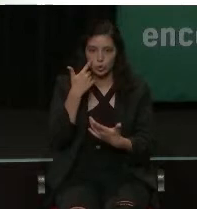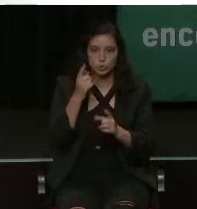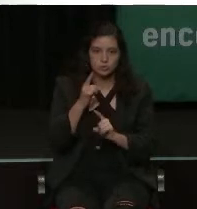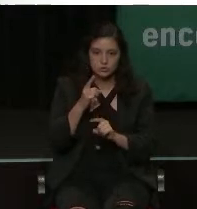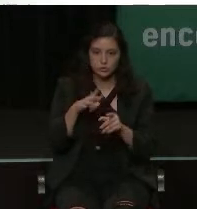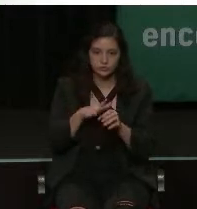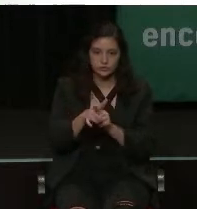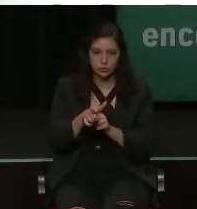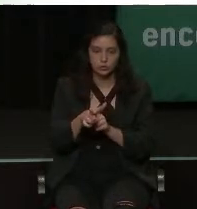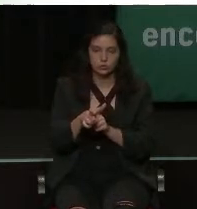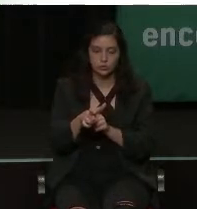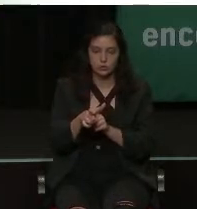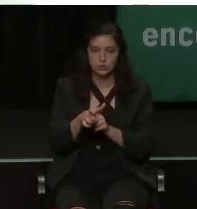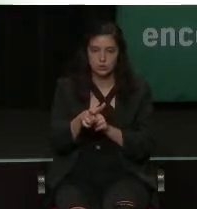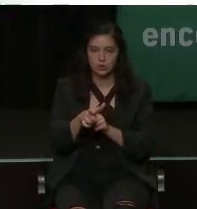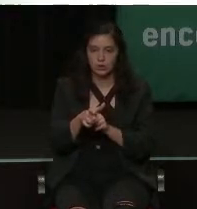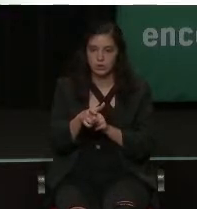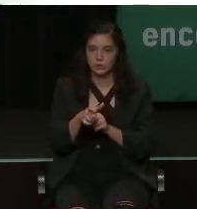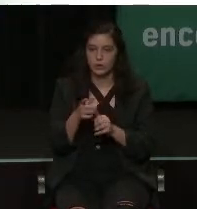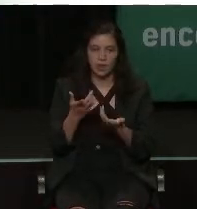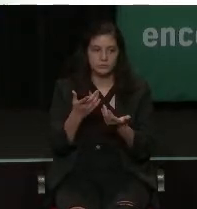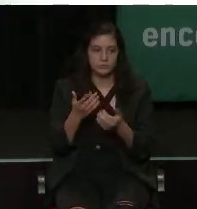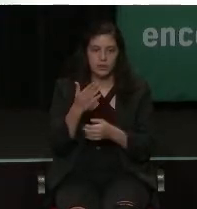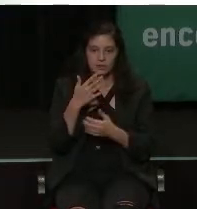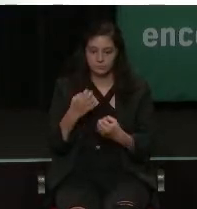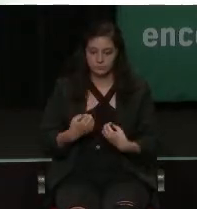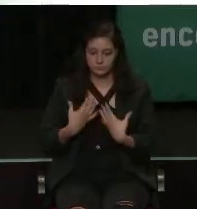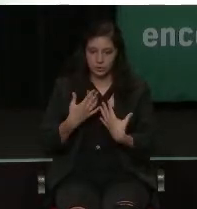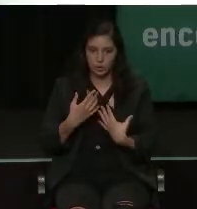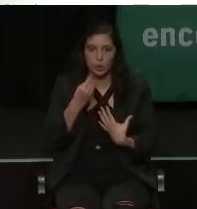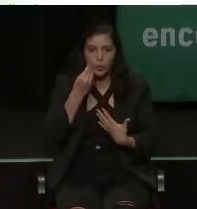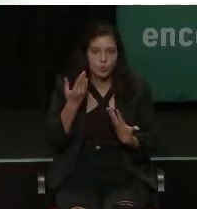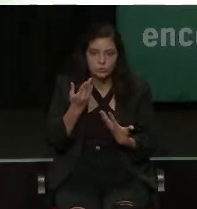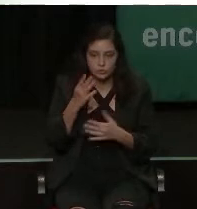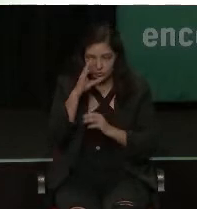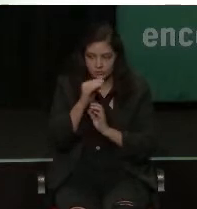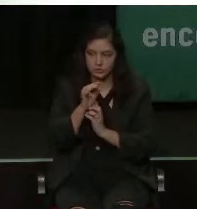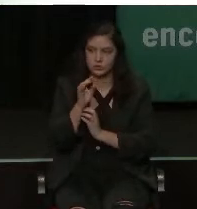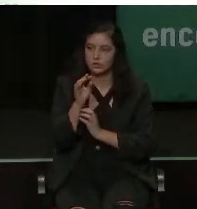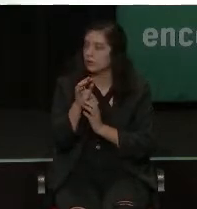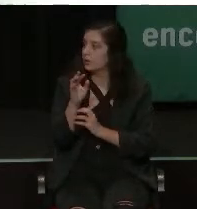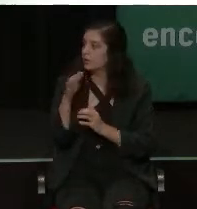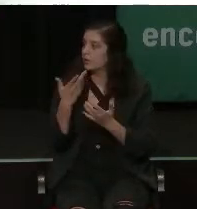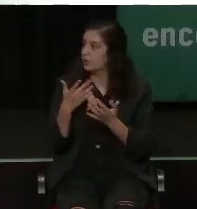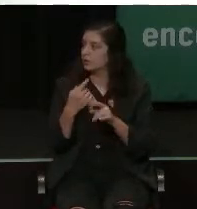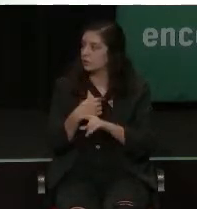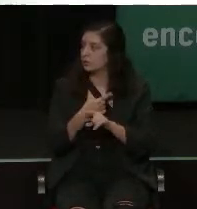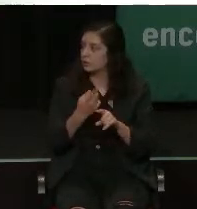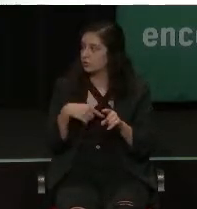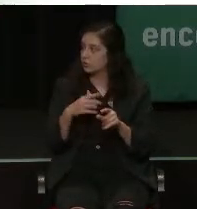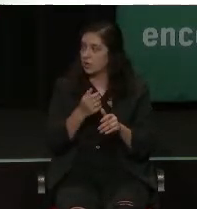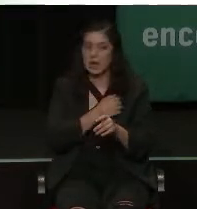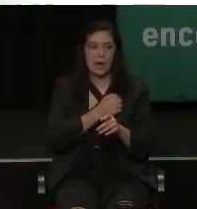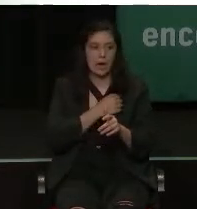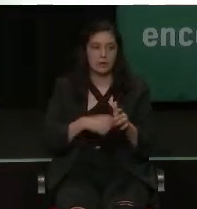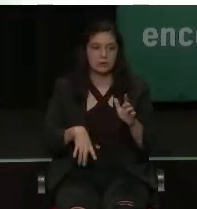vírus que não sabíamos muito bem o que é que nos fazia. E, portanto, aqui um dos fatores que contribuiu para nós fugirmos para casa,